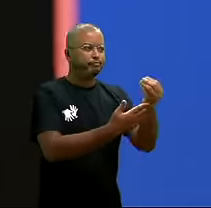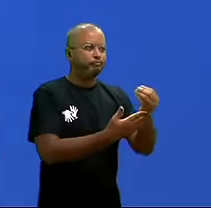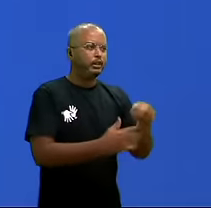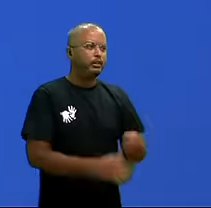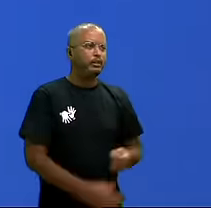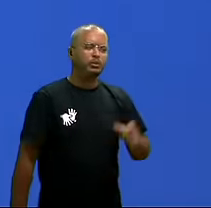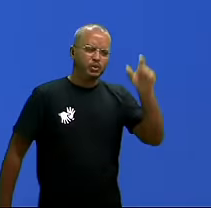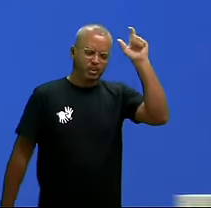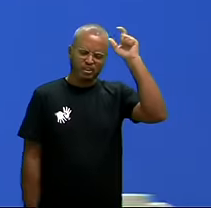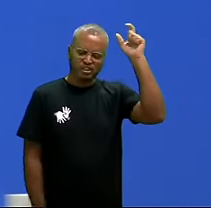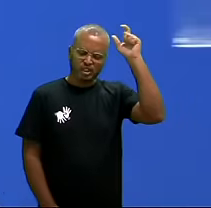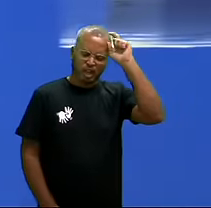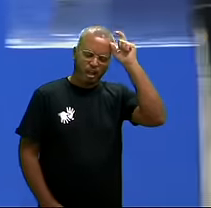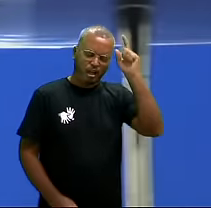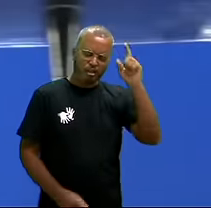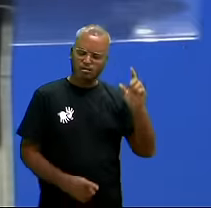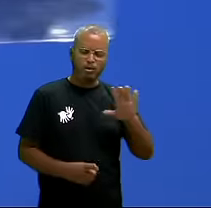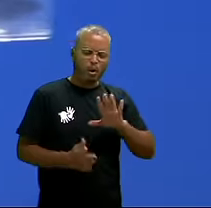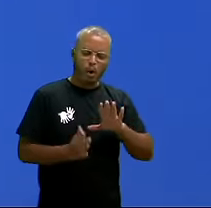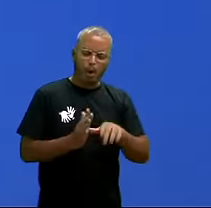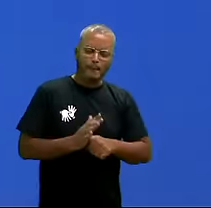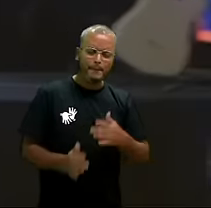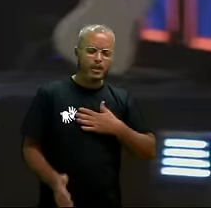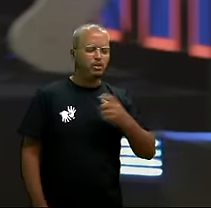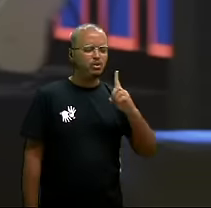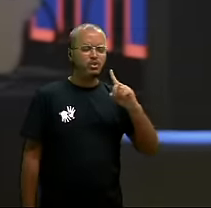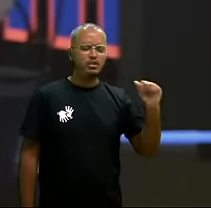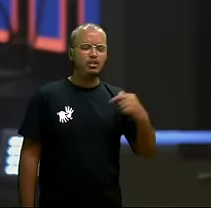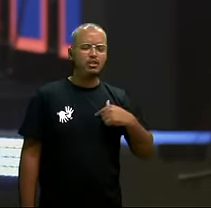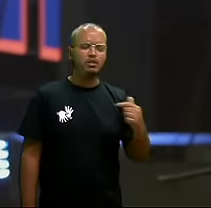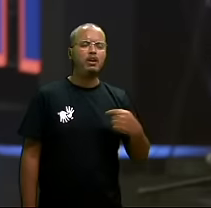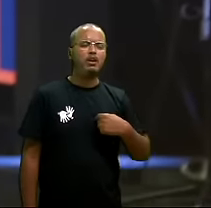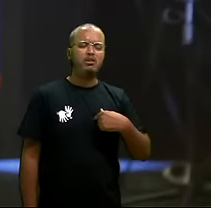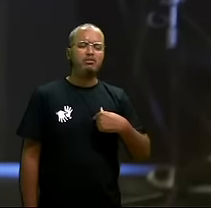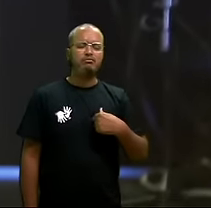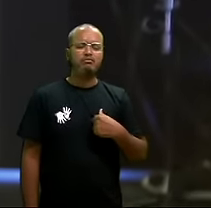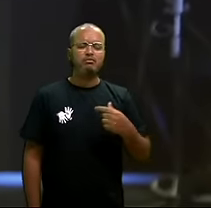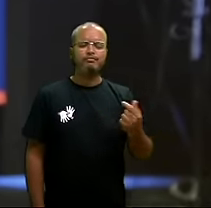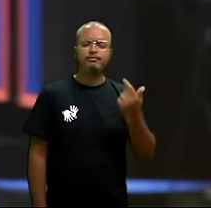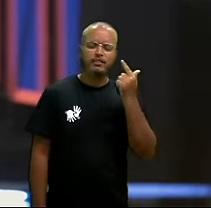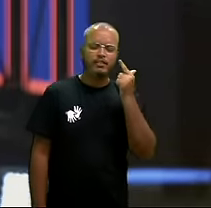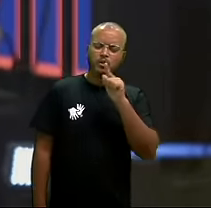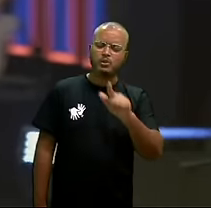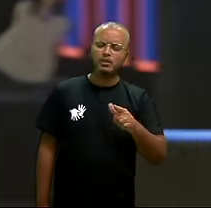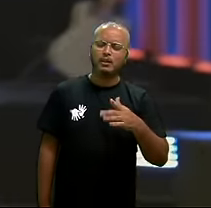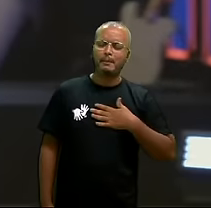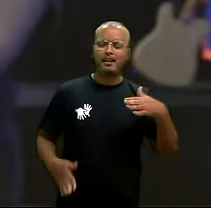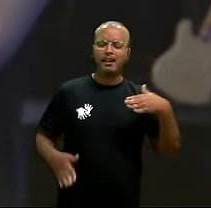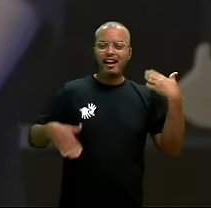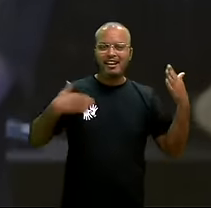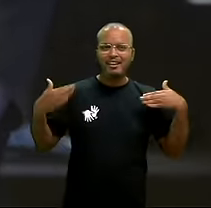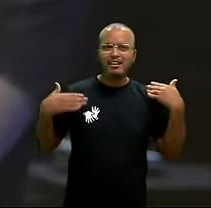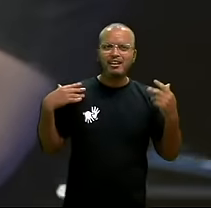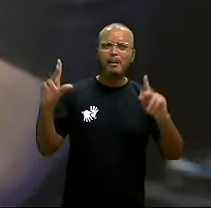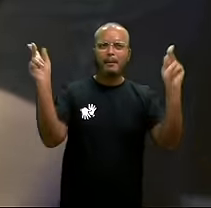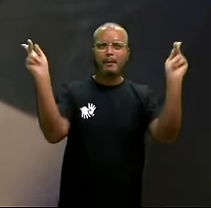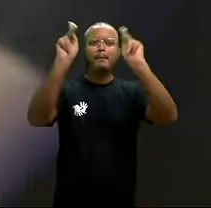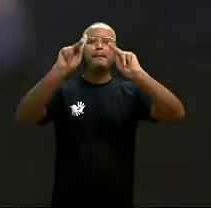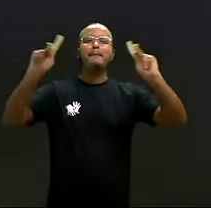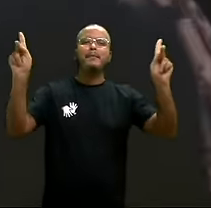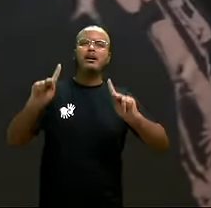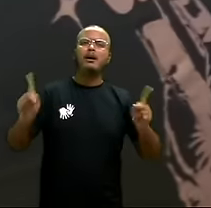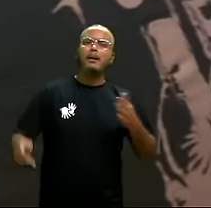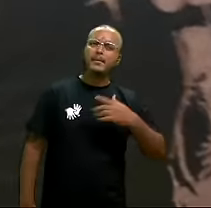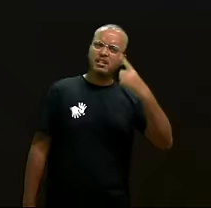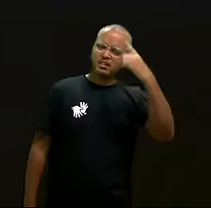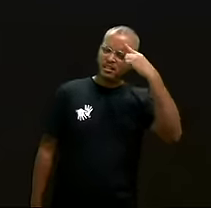dia. Quem está ouvindo o que eu estou falando aqui? Não vou. Você vai acordar amanhã, a primeira coisa que você vai fazer: eu não vou deixar Satanás roubar minha alegria, roubar minha paz, roubar minha semana.